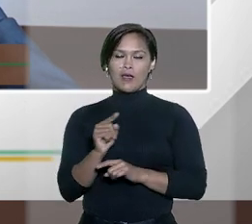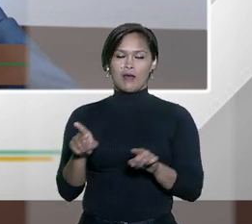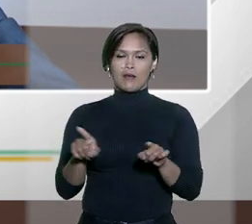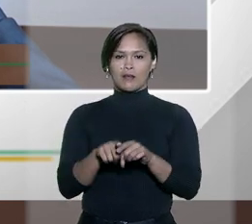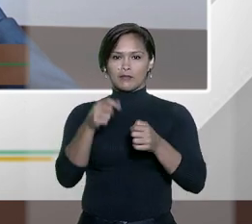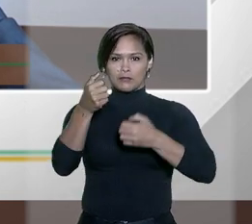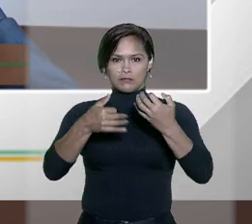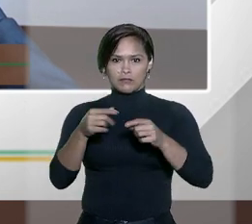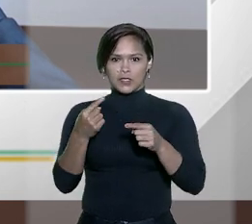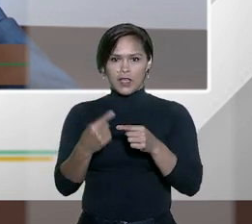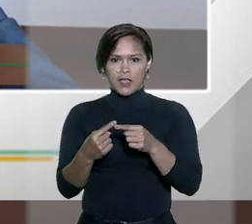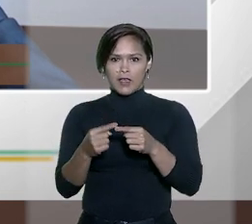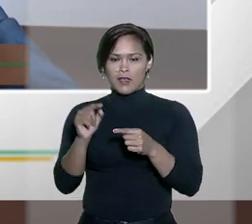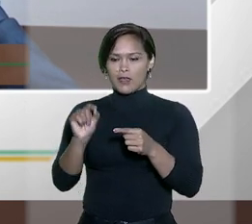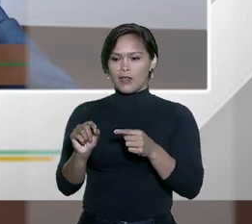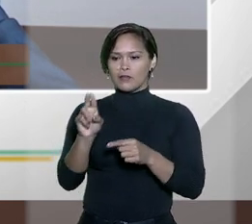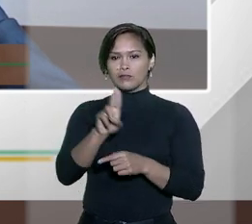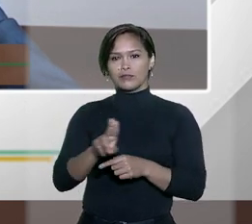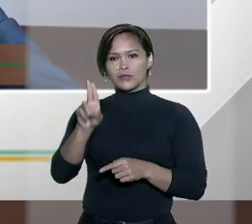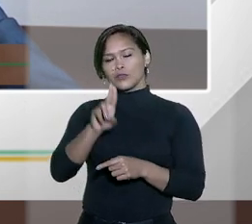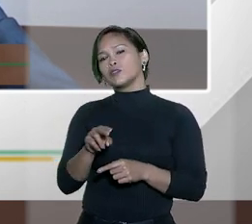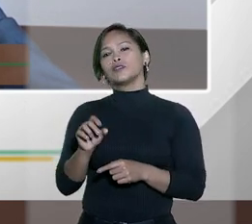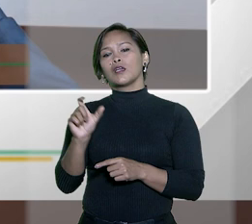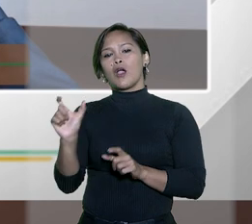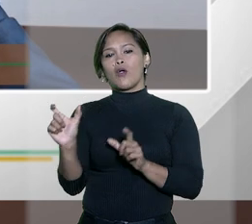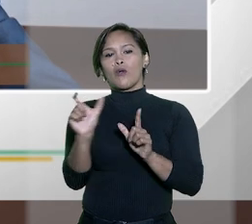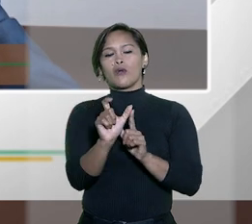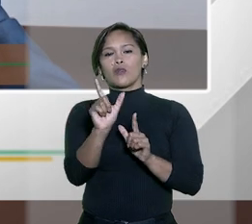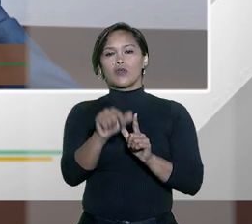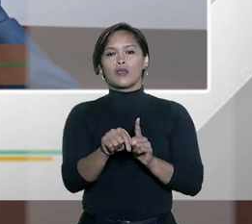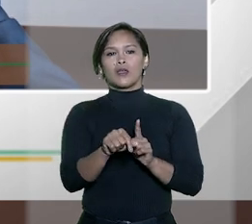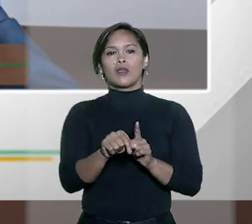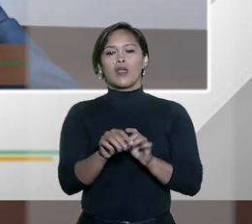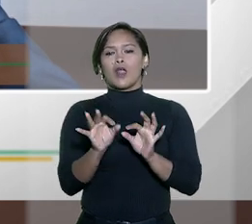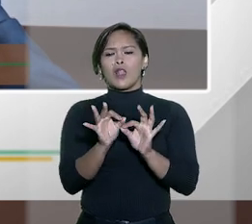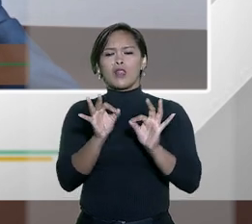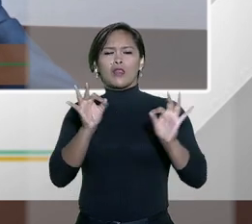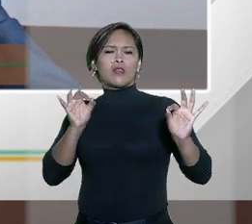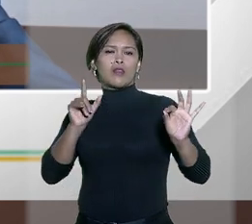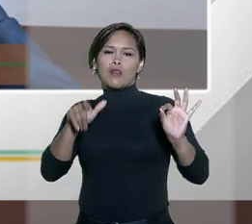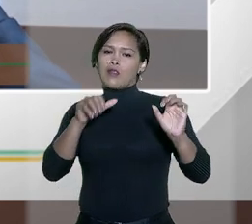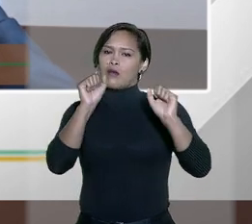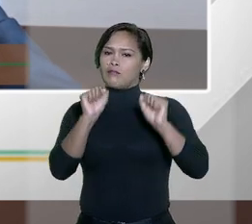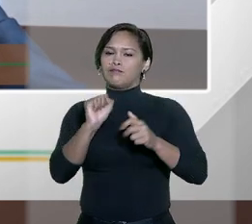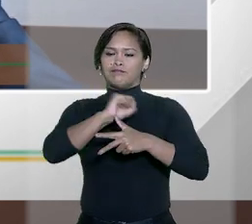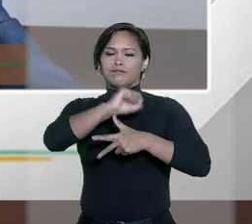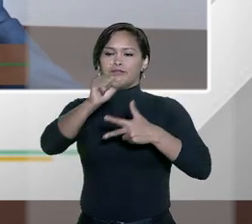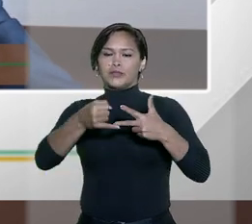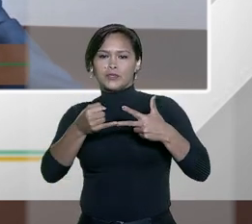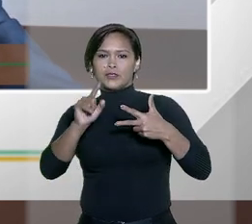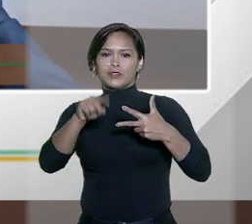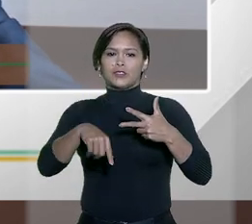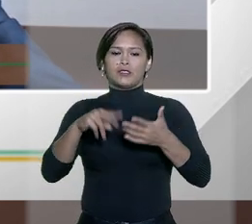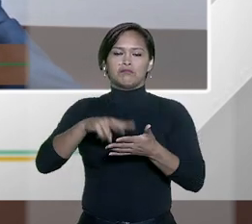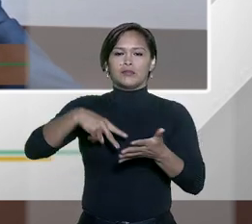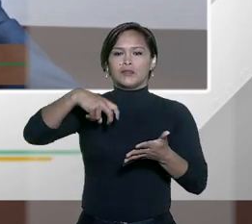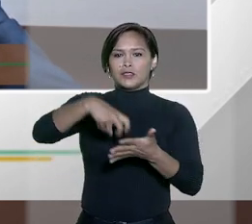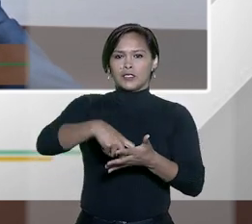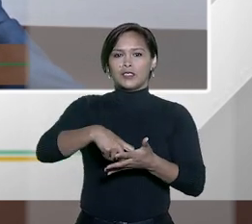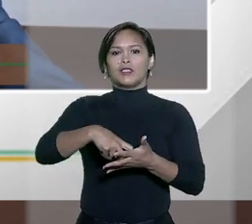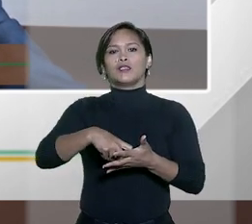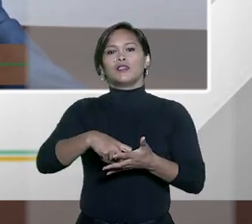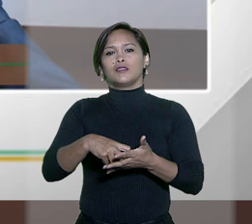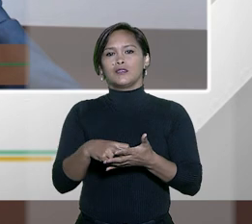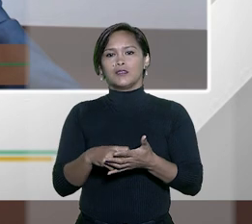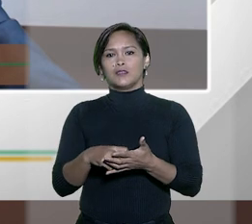é, enfim, usando uma linguagem coloquial, muito longe, enfim, do poder judiciário dando sentença à torta